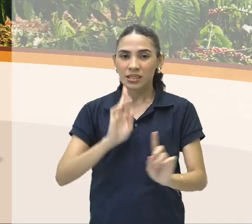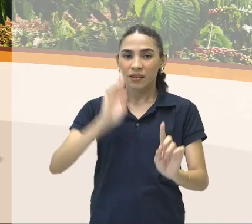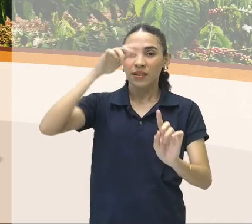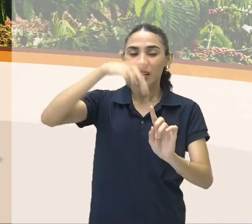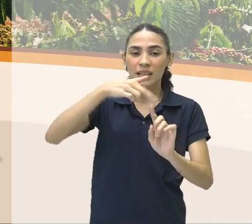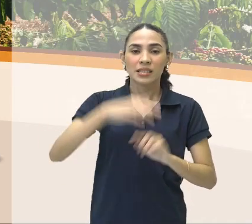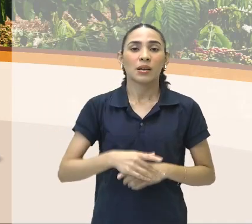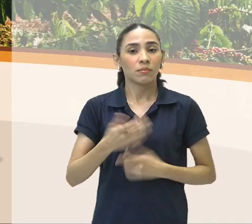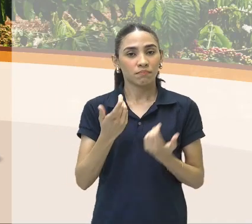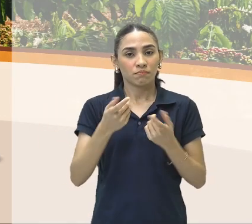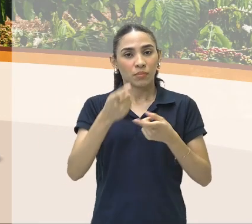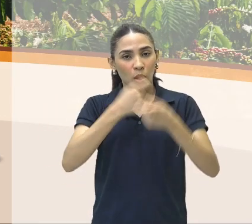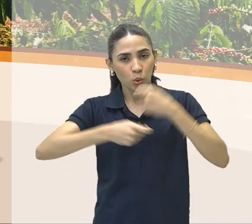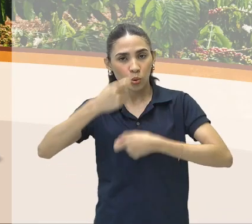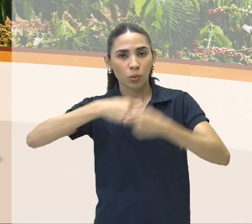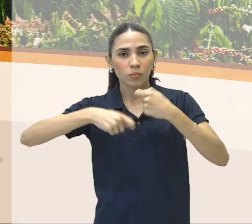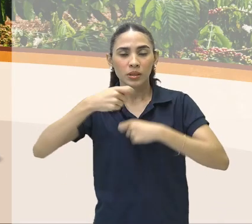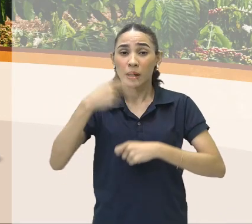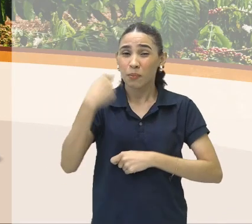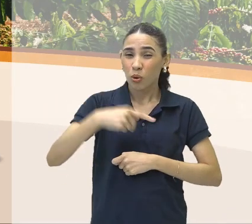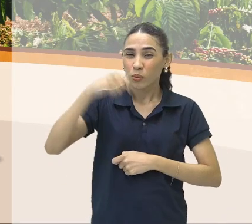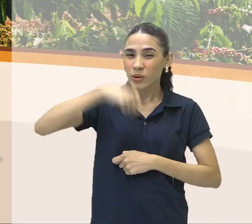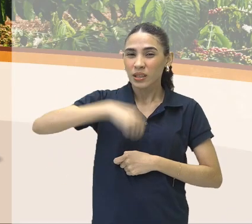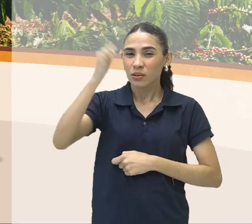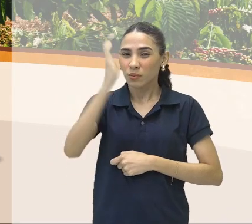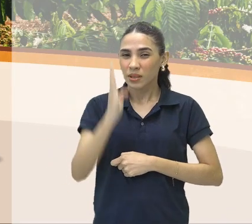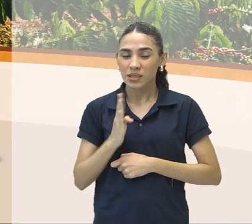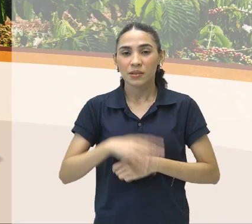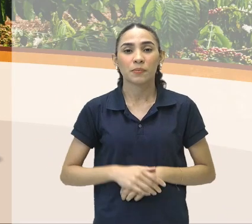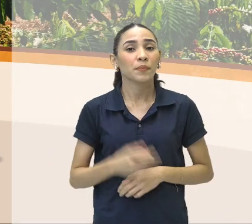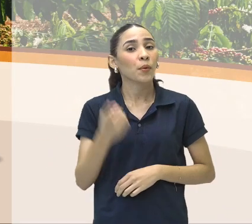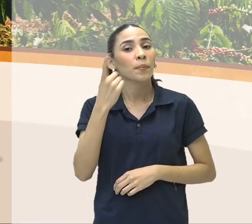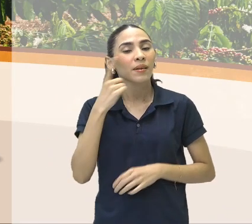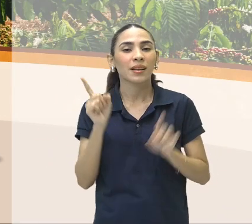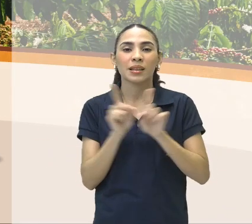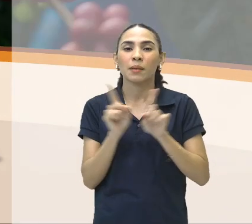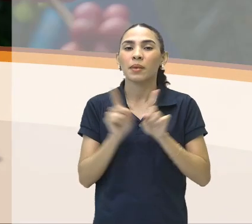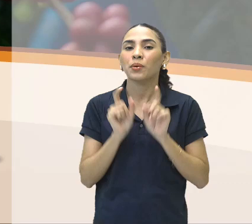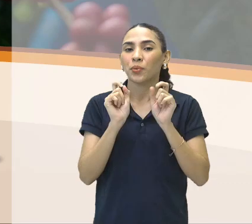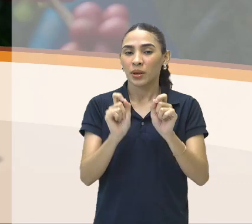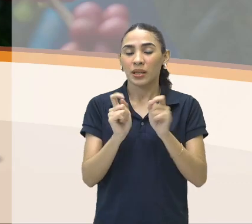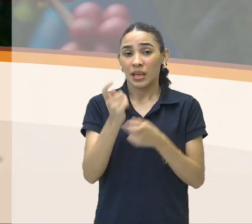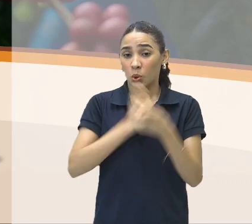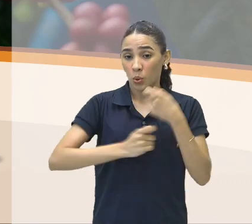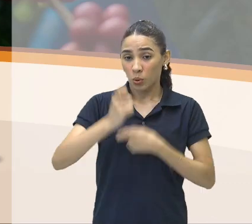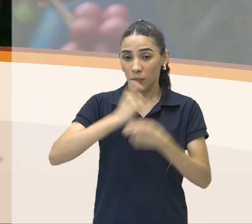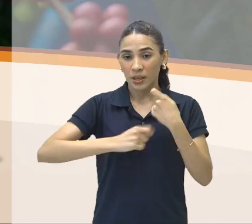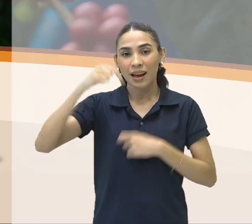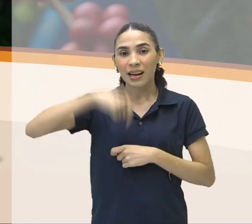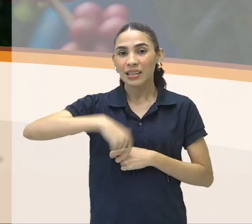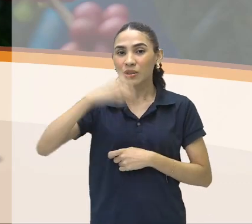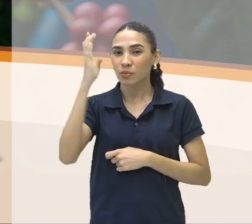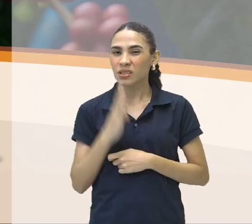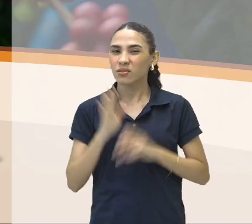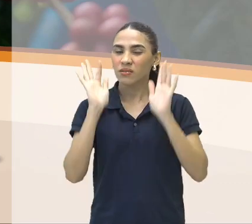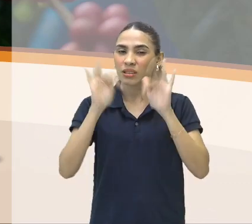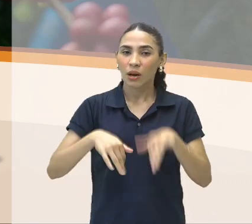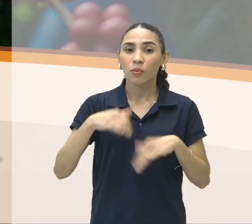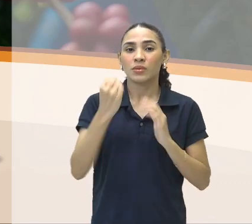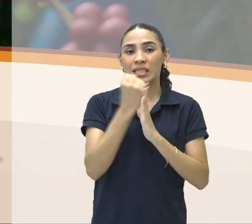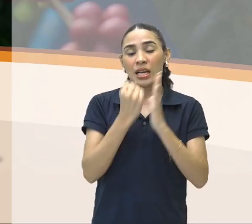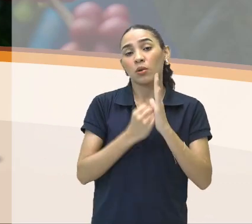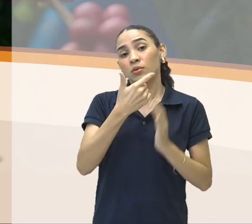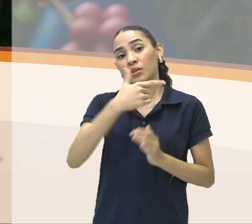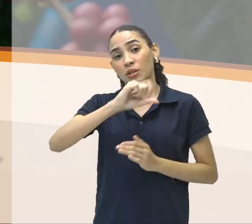ciclos econômicos presentes no território brasileiro e vamos observar que a economia no Brasil, no final do século